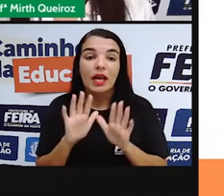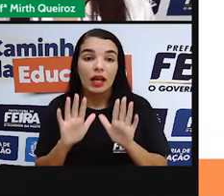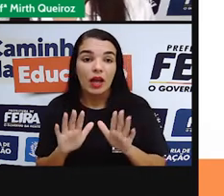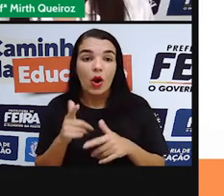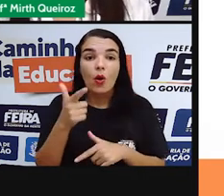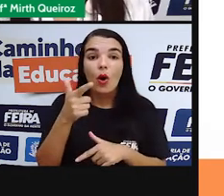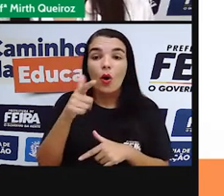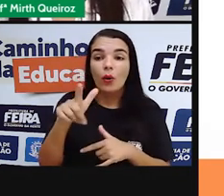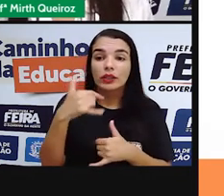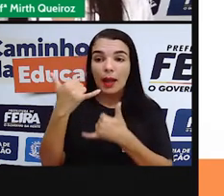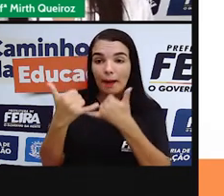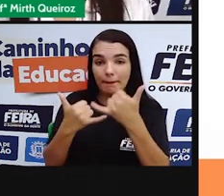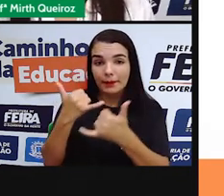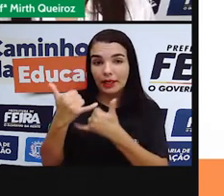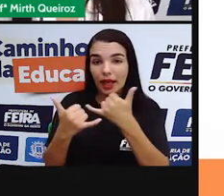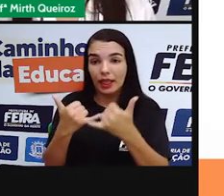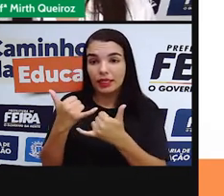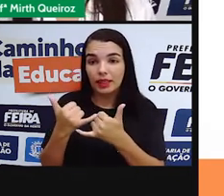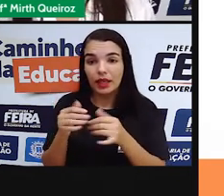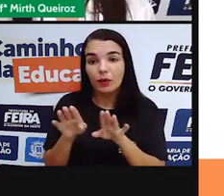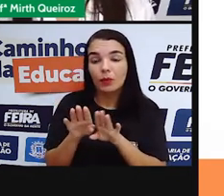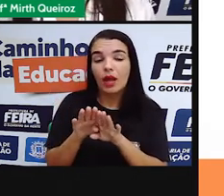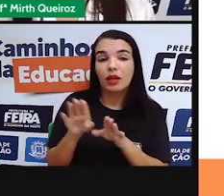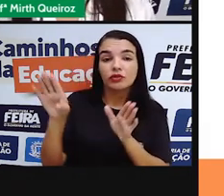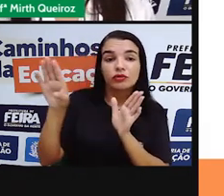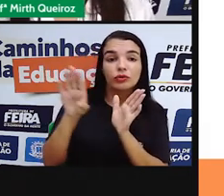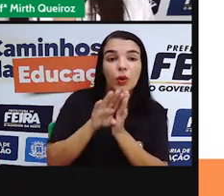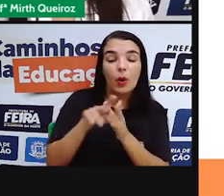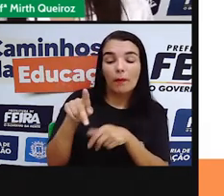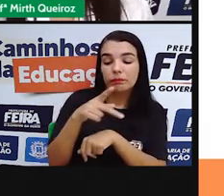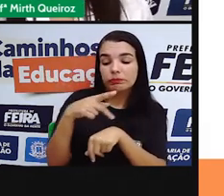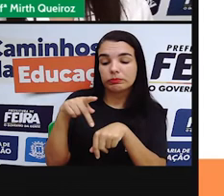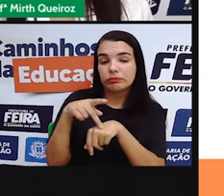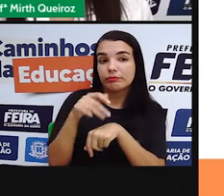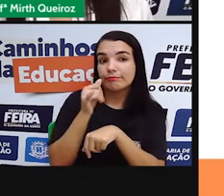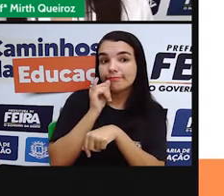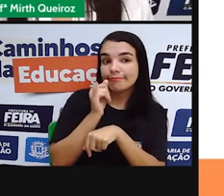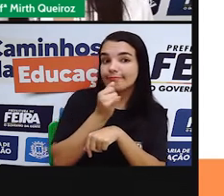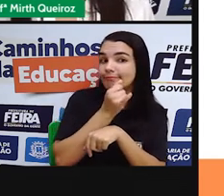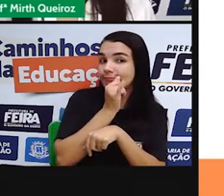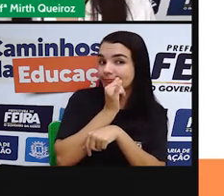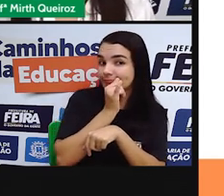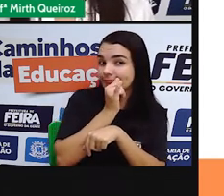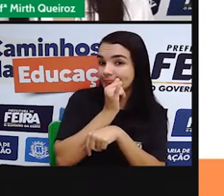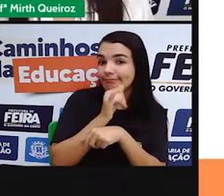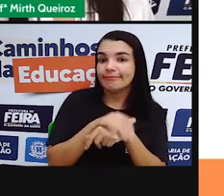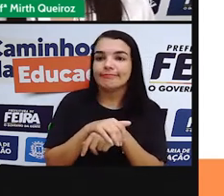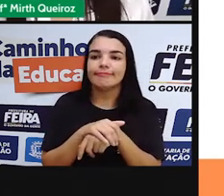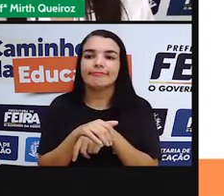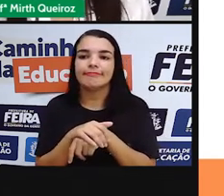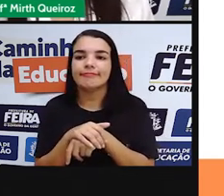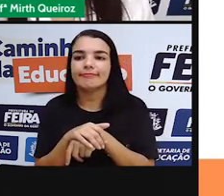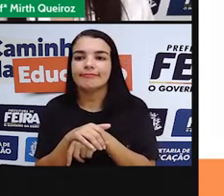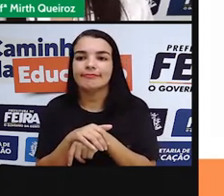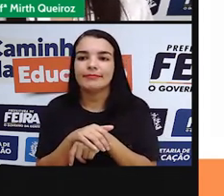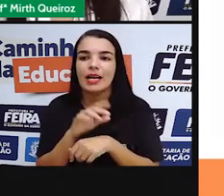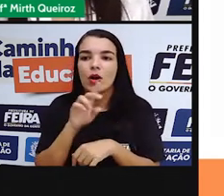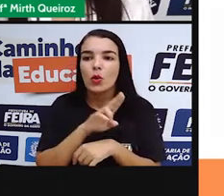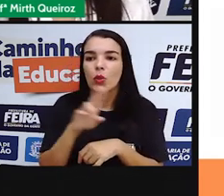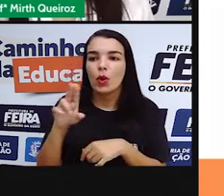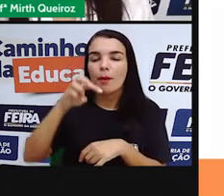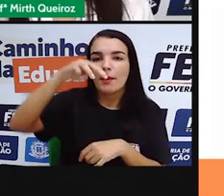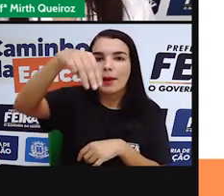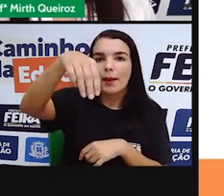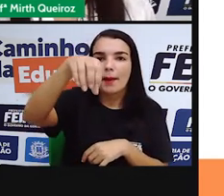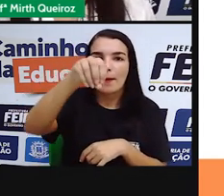outra brincadeira que nós temos também é uma brincadeira italiana, né? No jogo Mora, duas